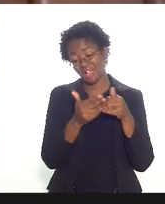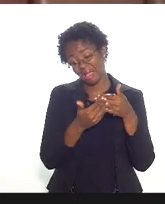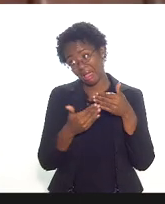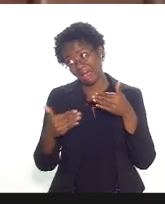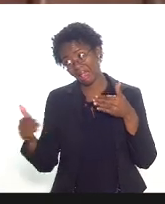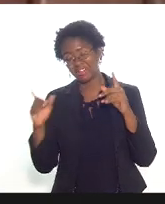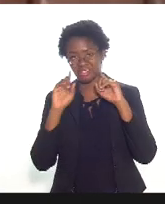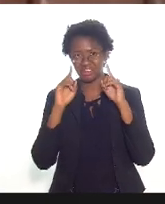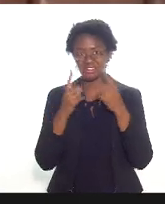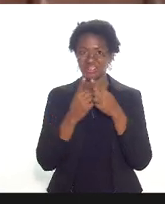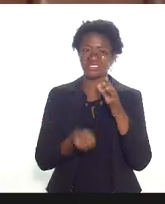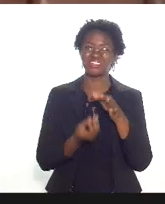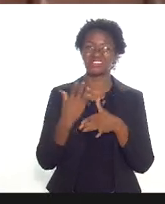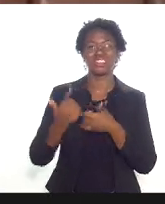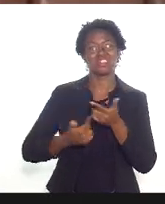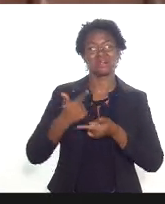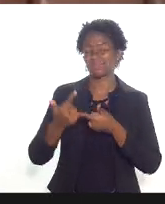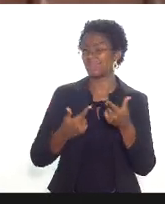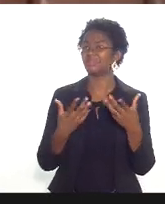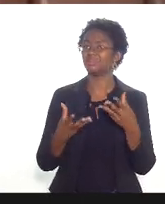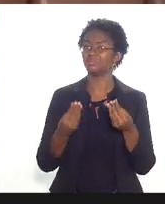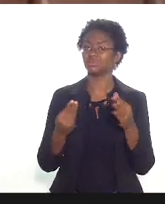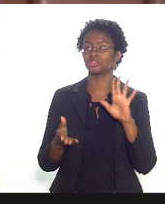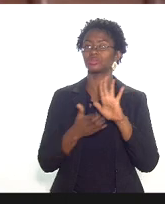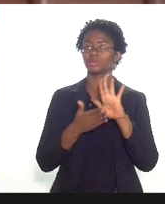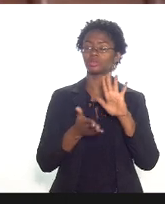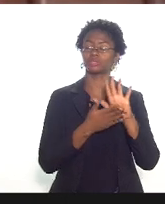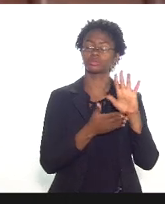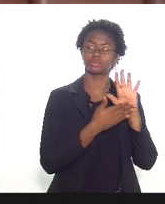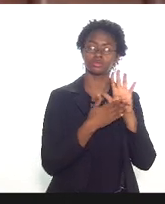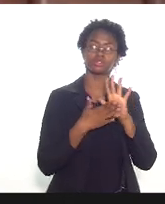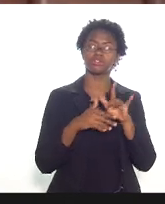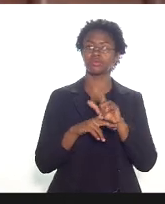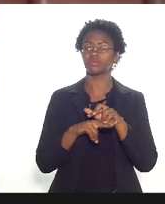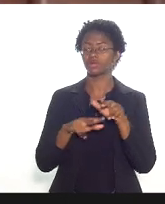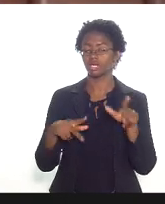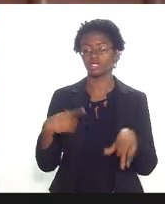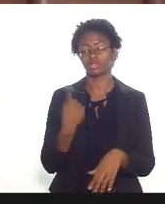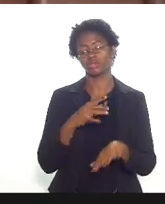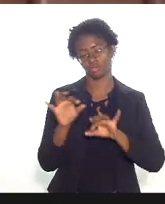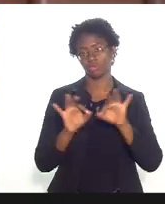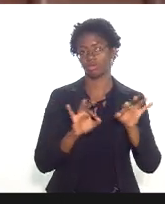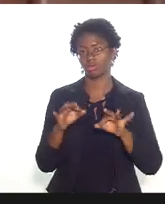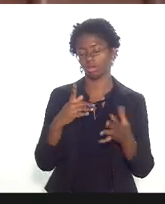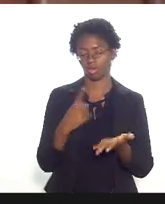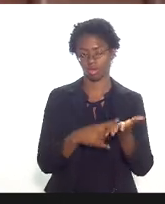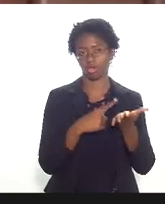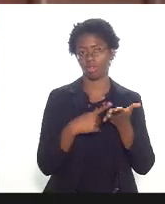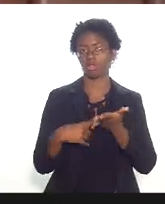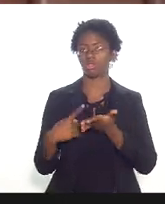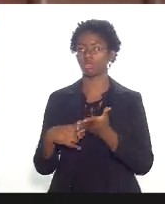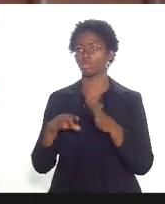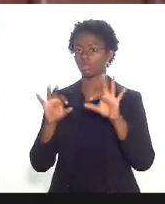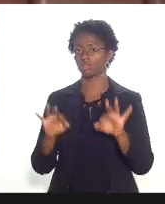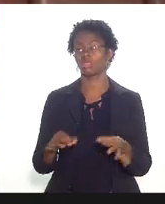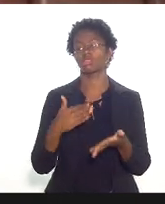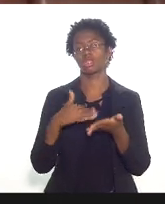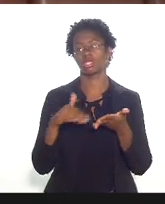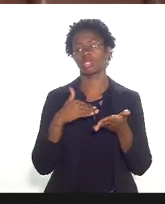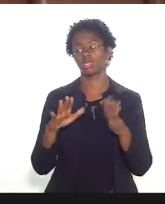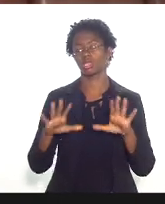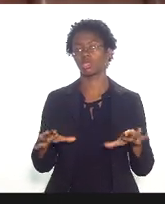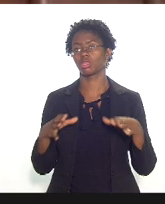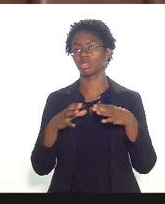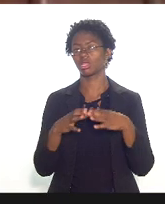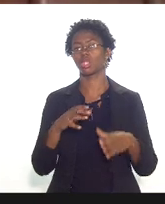virão, com muito trabalho, muita proposta. A gente vai organizar direitinho com a nossa queridona secretária da Comissão,